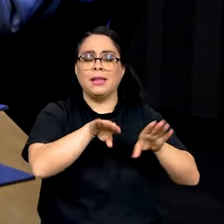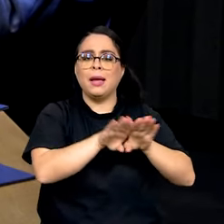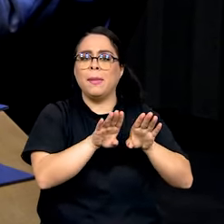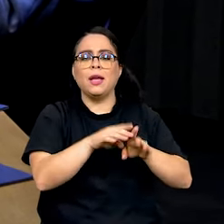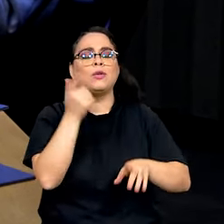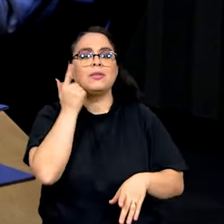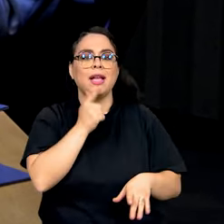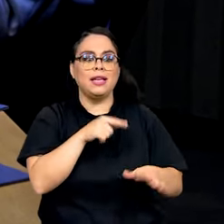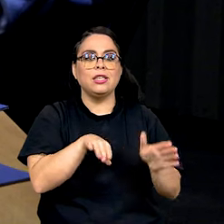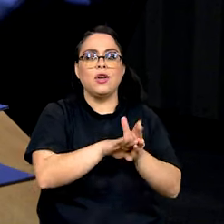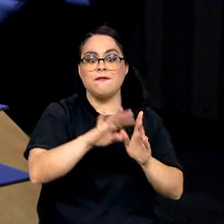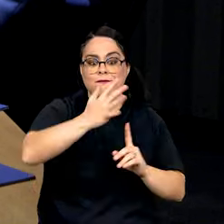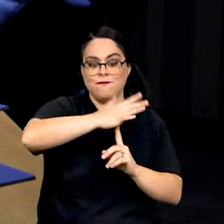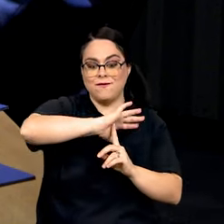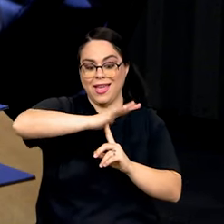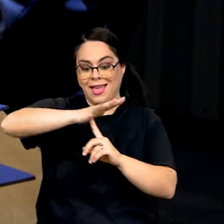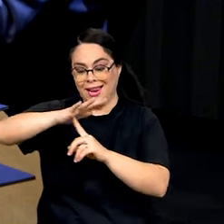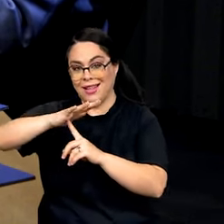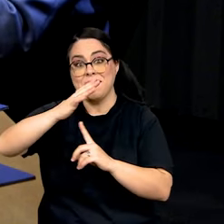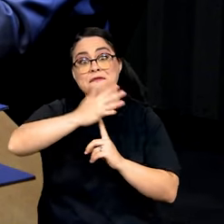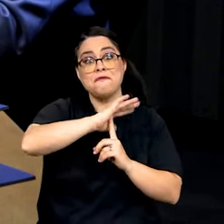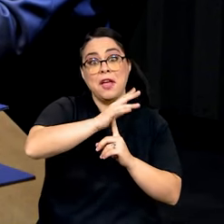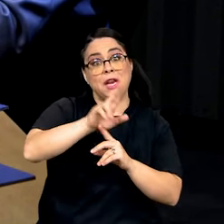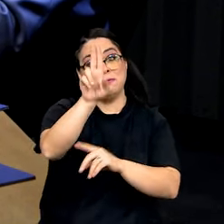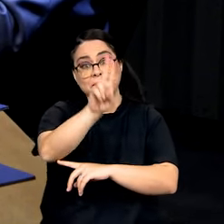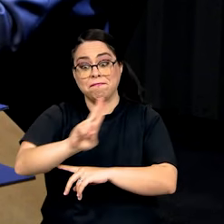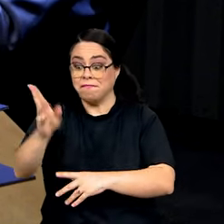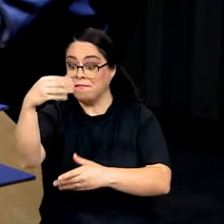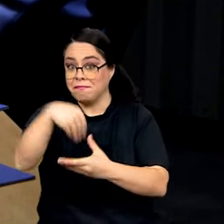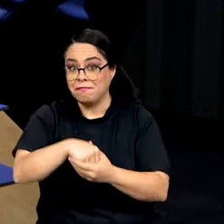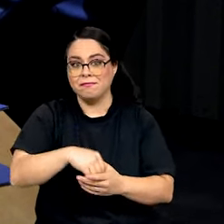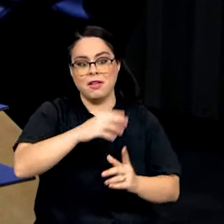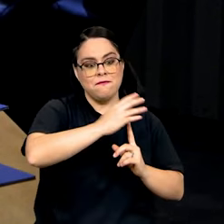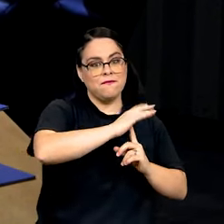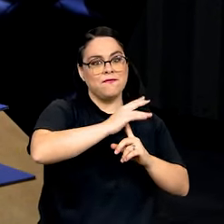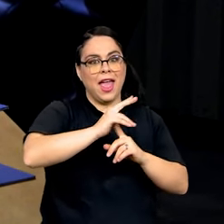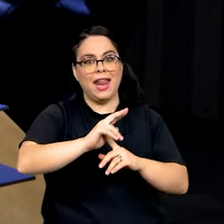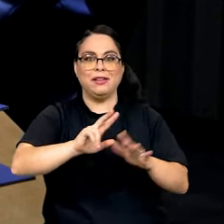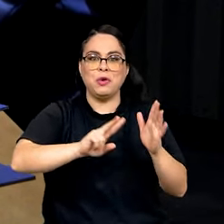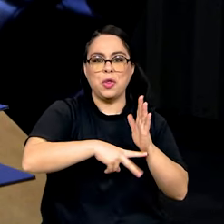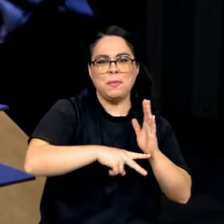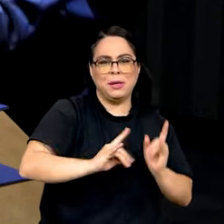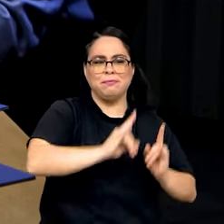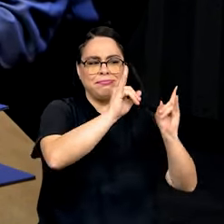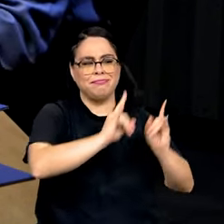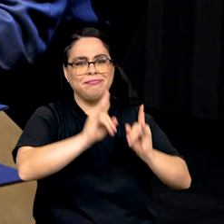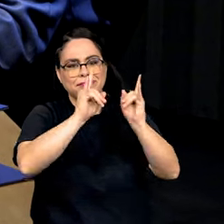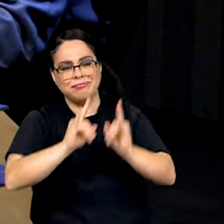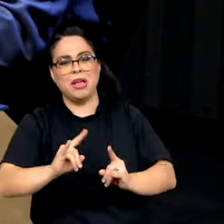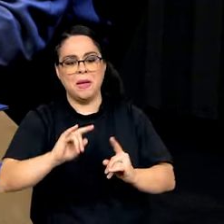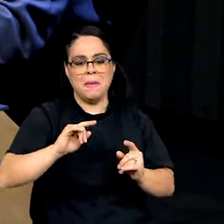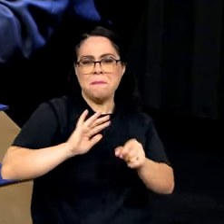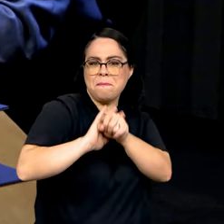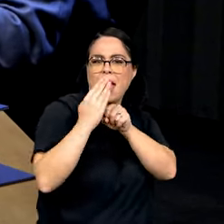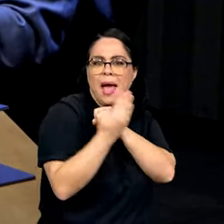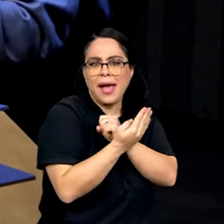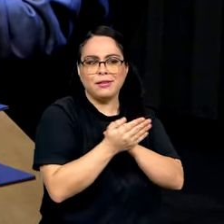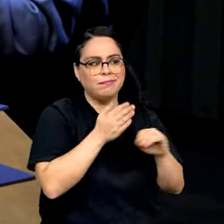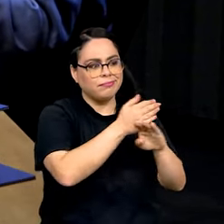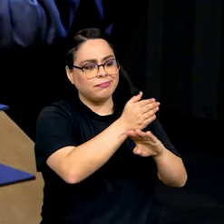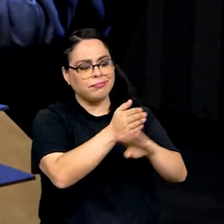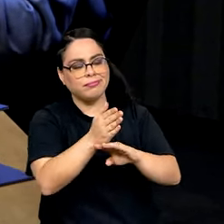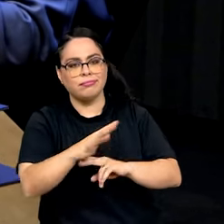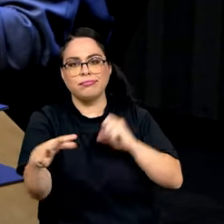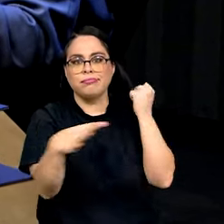também chegar numa feira feira numa universidade feira num condomínio feira ali num bairro